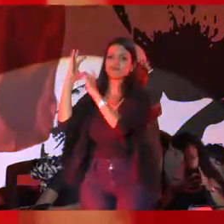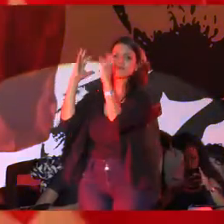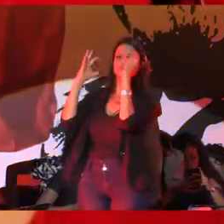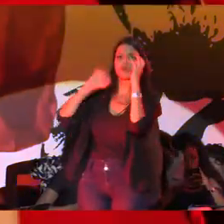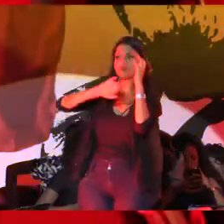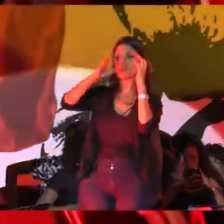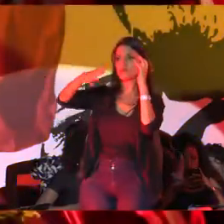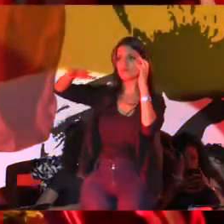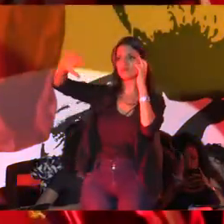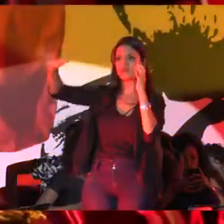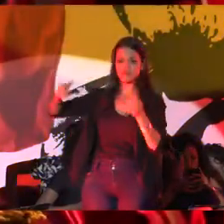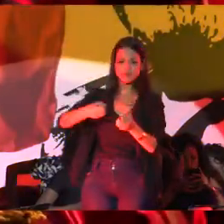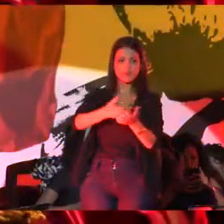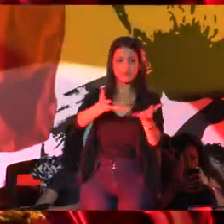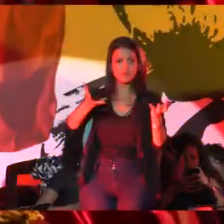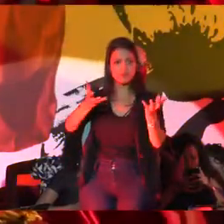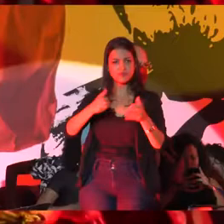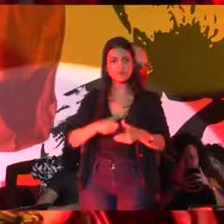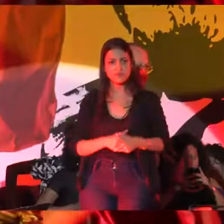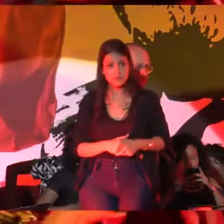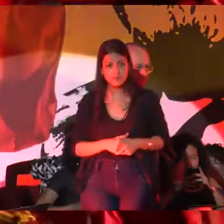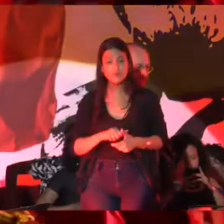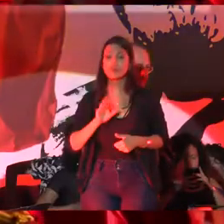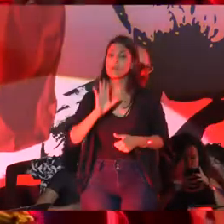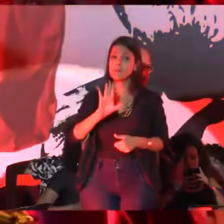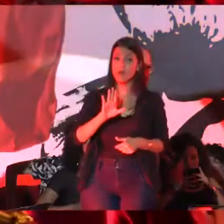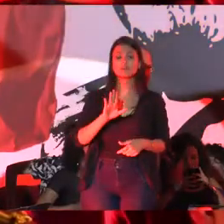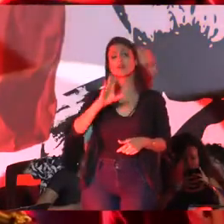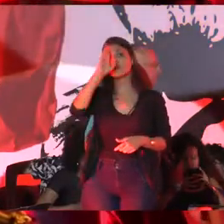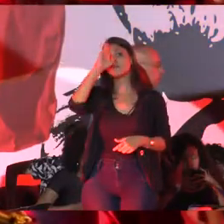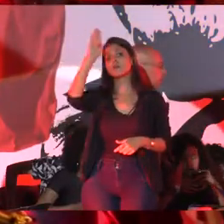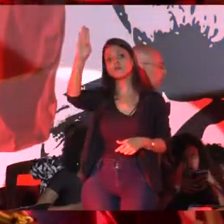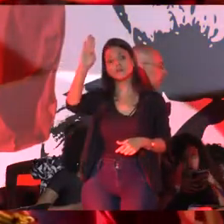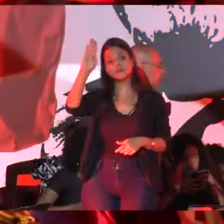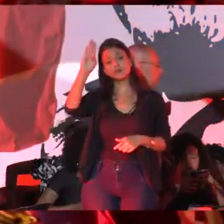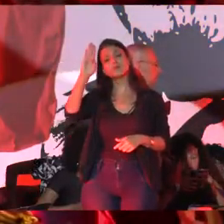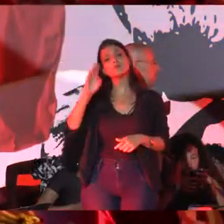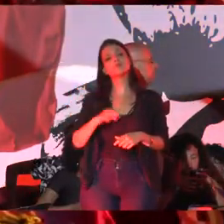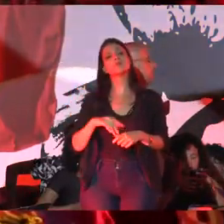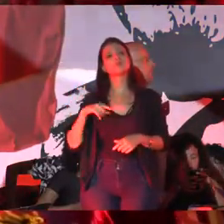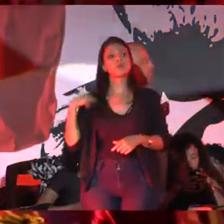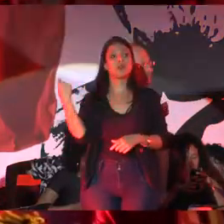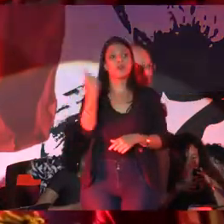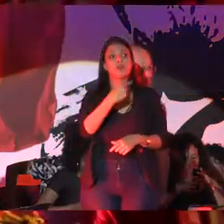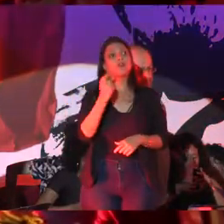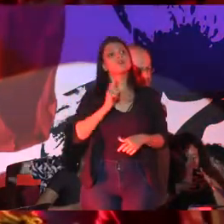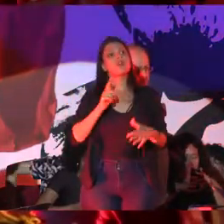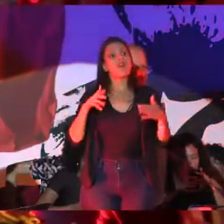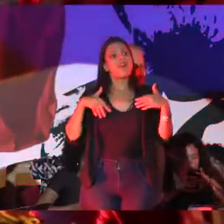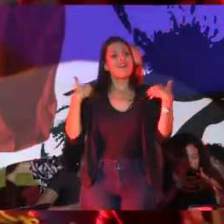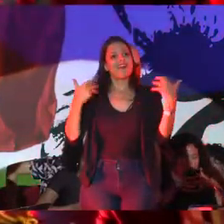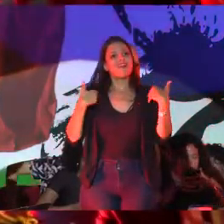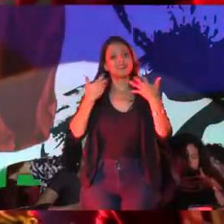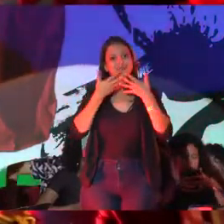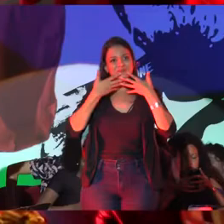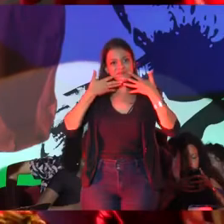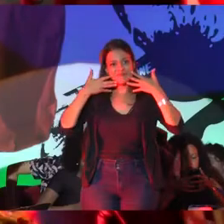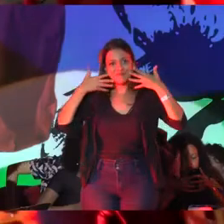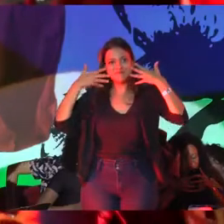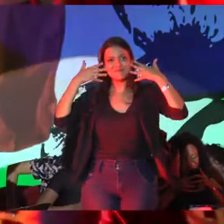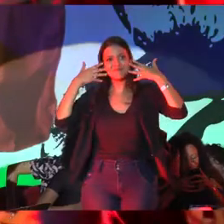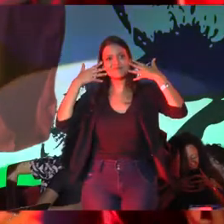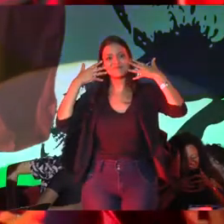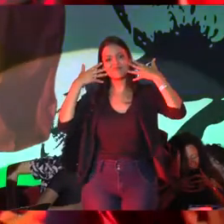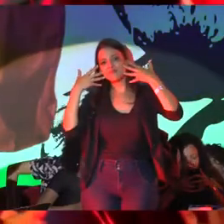cerrados e pelos babaçuais, mas, sobretudo, pela invencível alegria que o rosto castigado